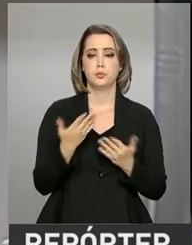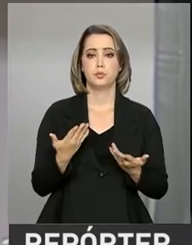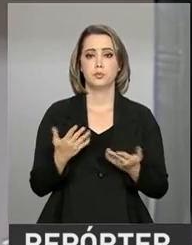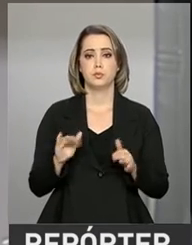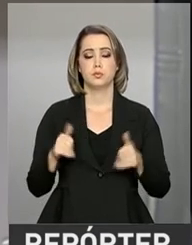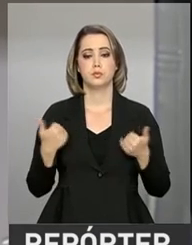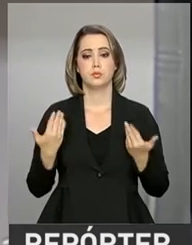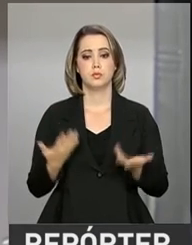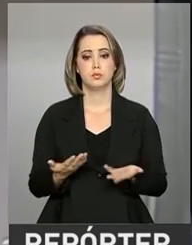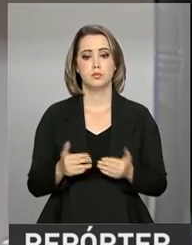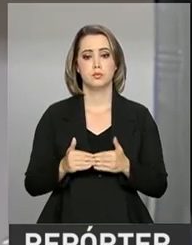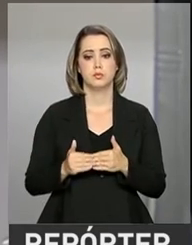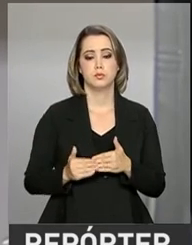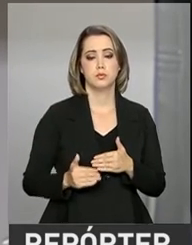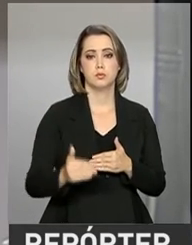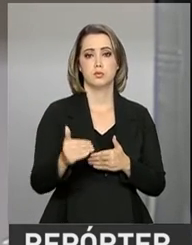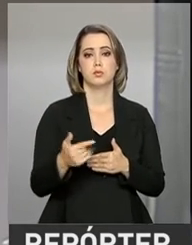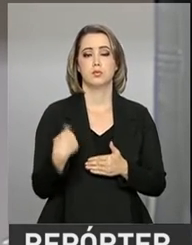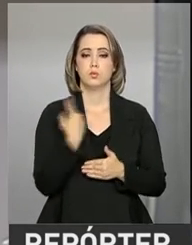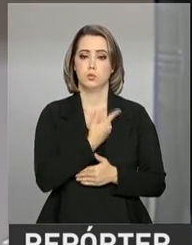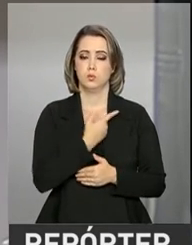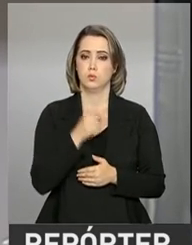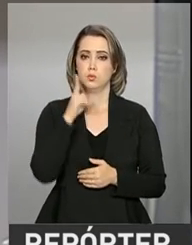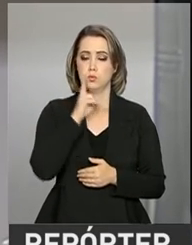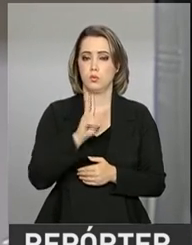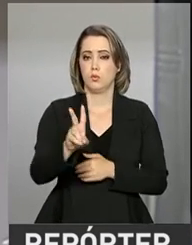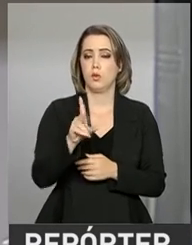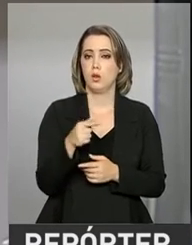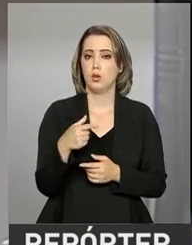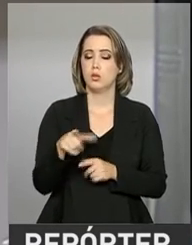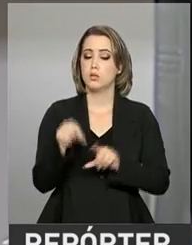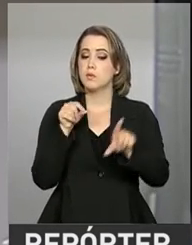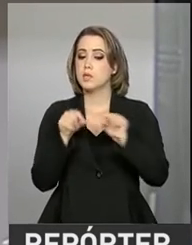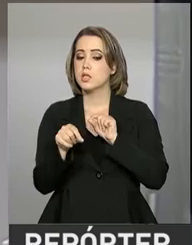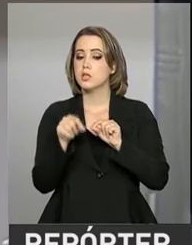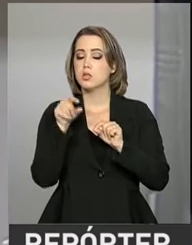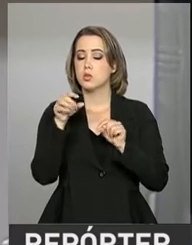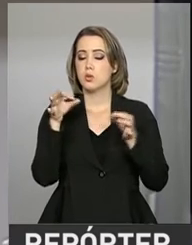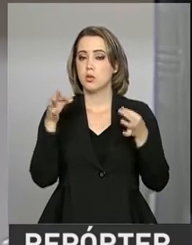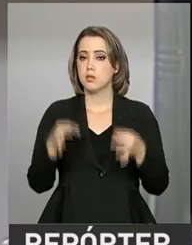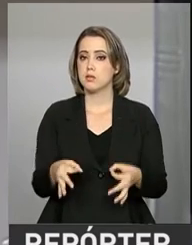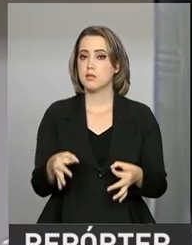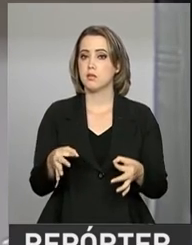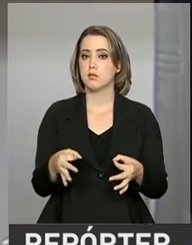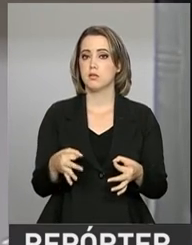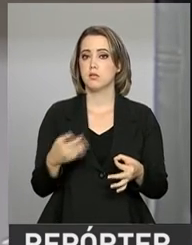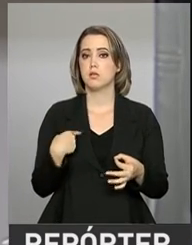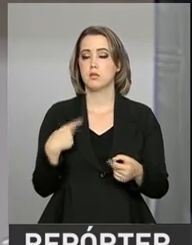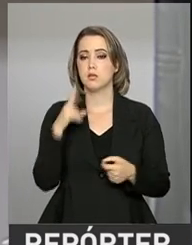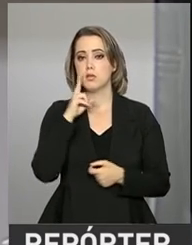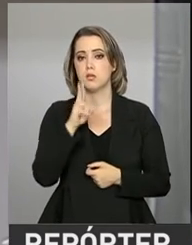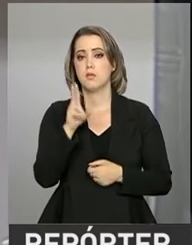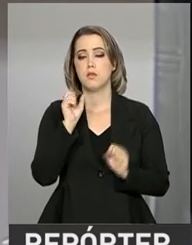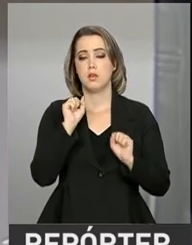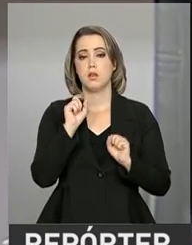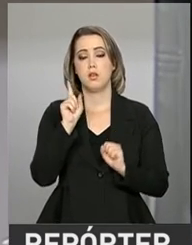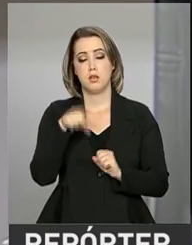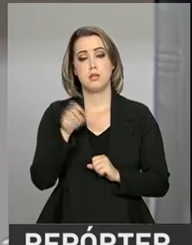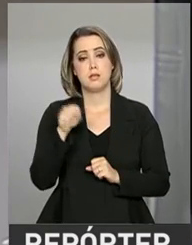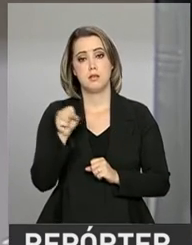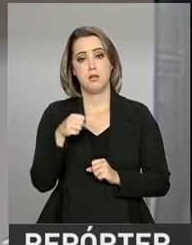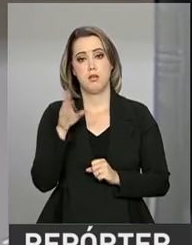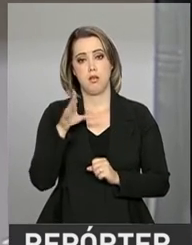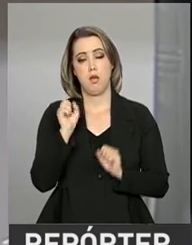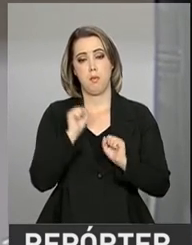a partir do momento em que nós avaliamos a decisões precisamente tanque e concluímos que é possível se